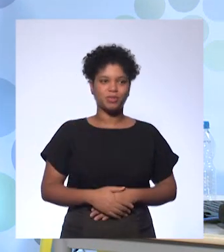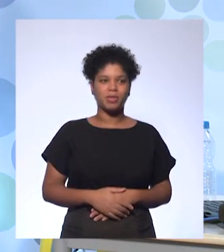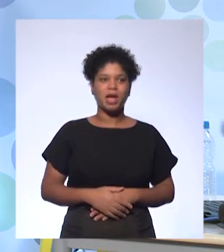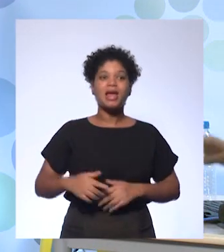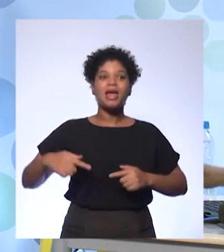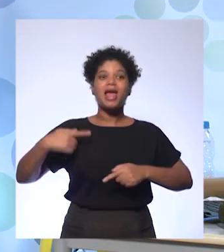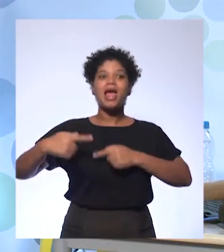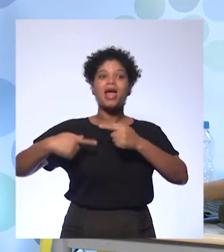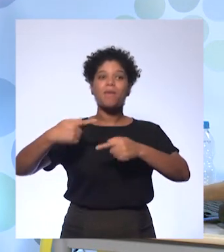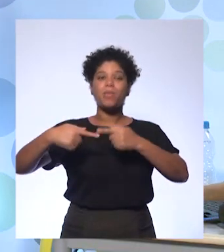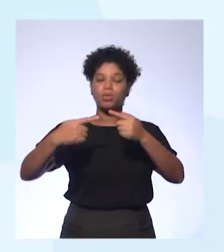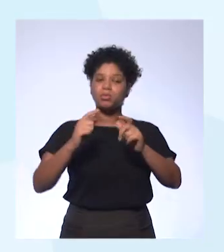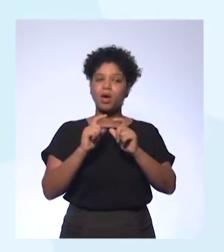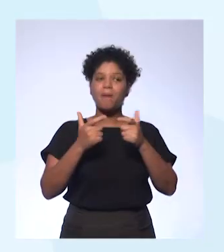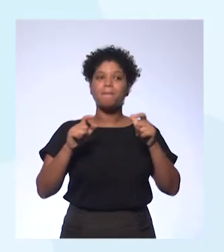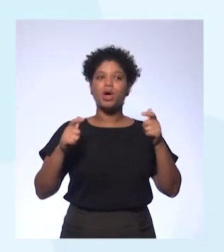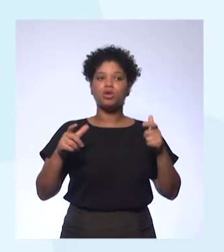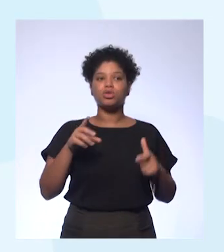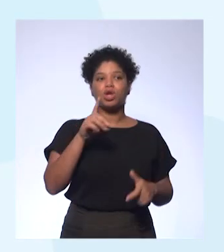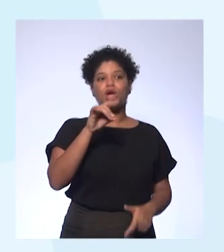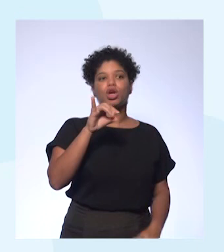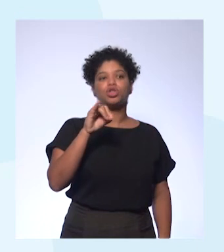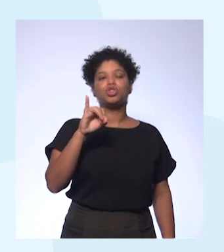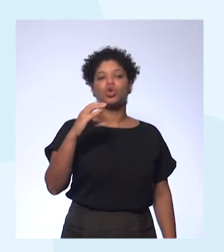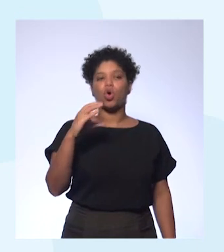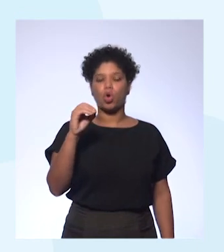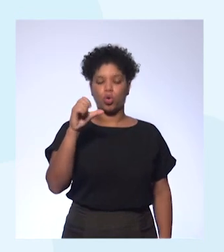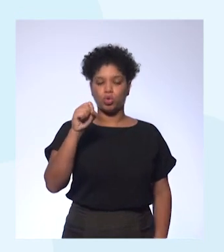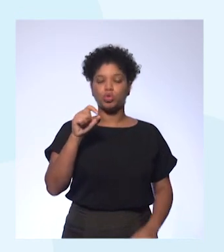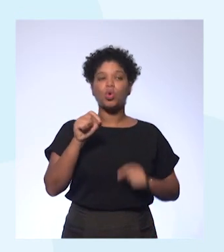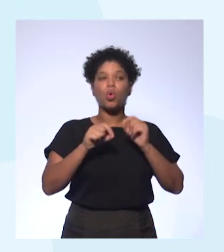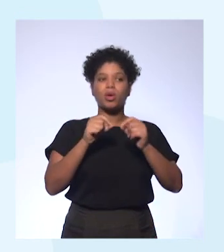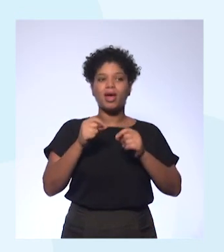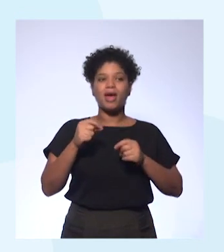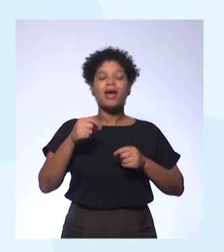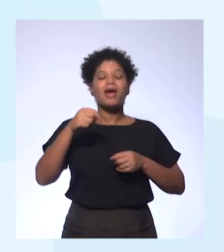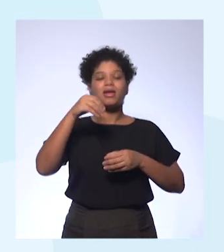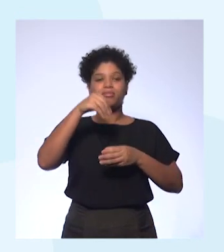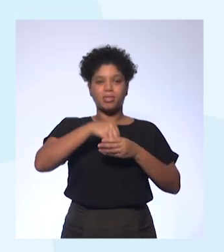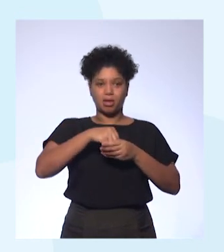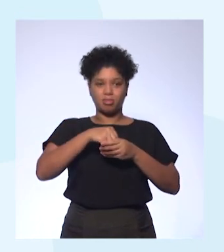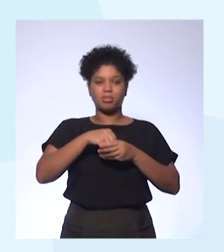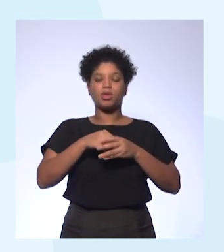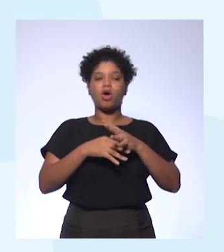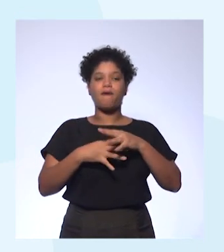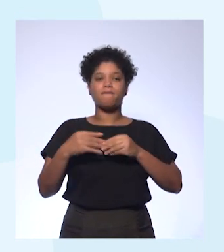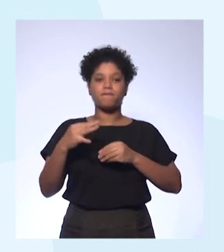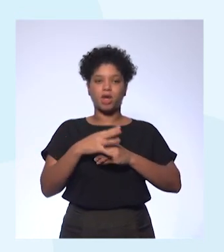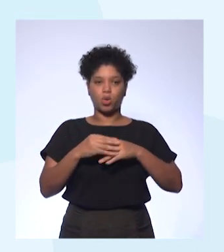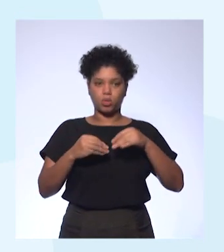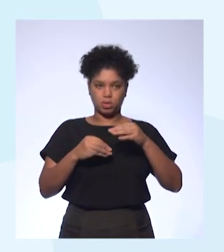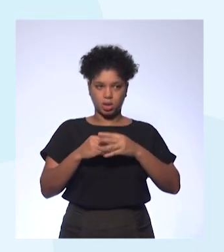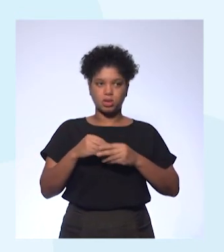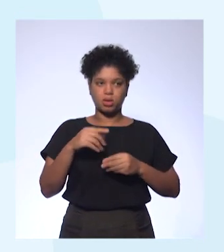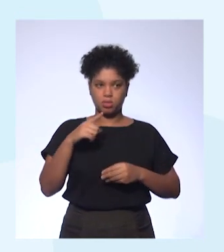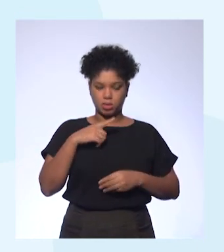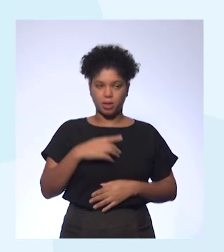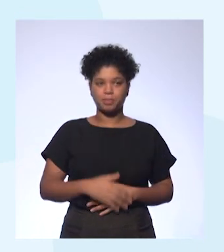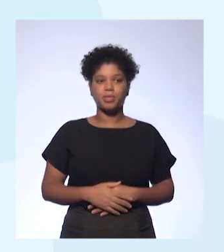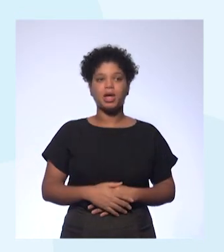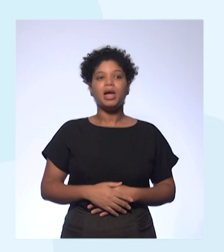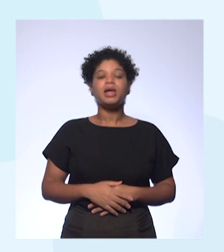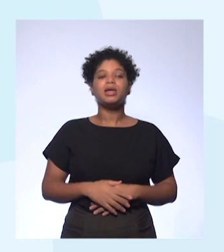sua maioria, vai ser dioico, né, com fecundação interna. Nos insetos, a gente vê partenogênese, né? Então, sem ocorrer